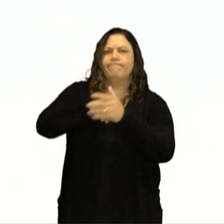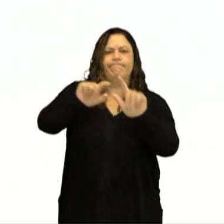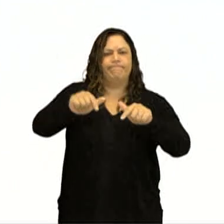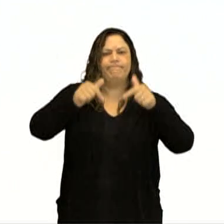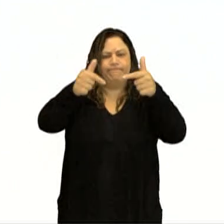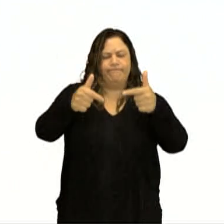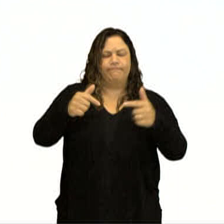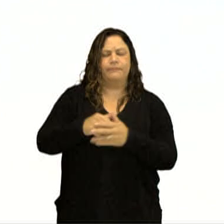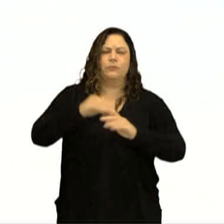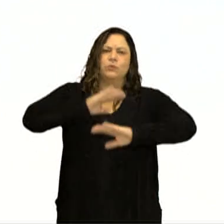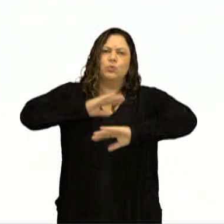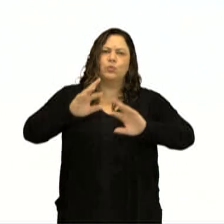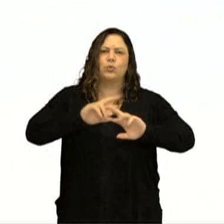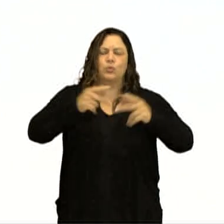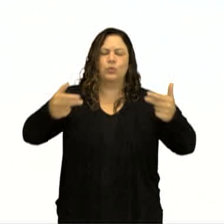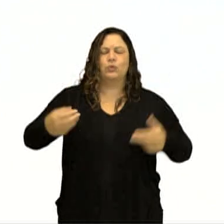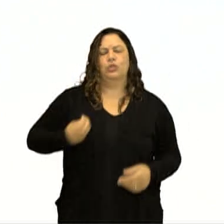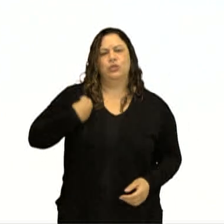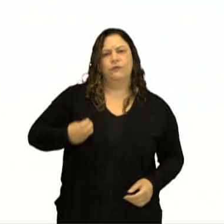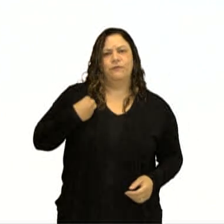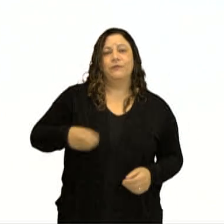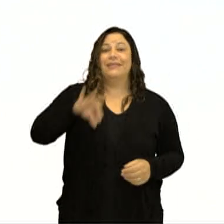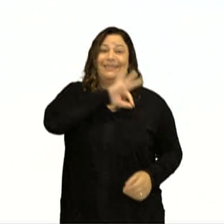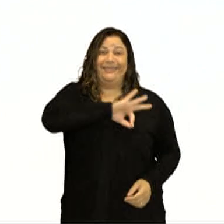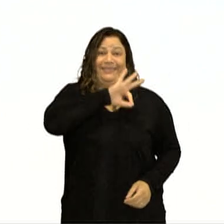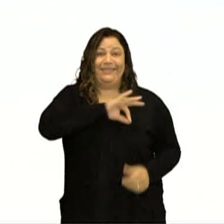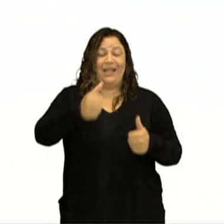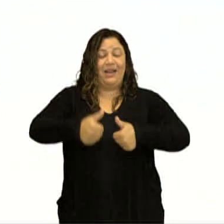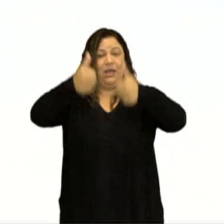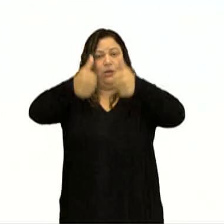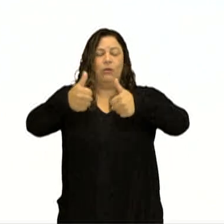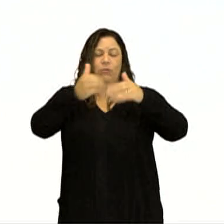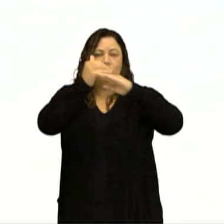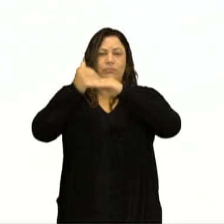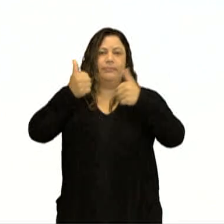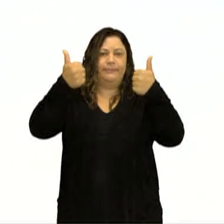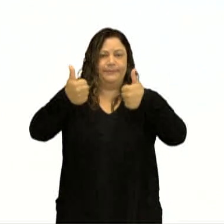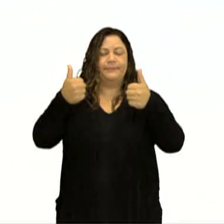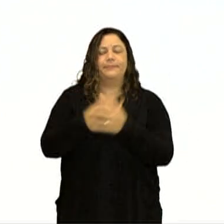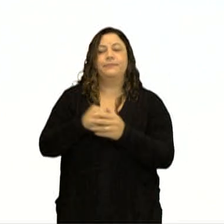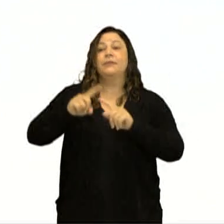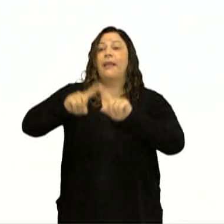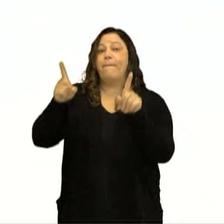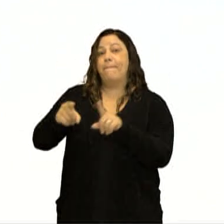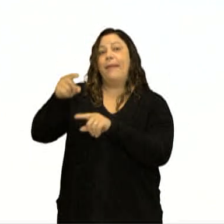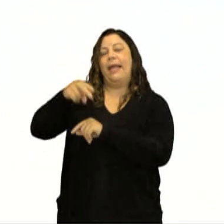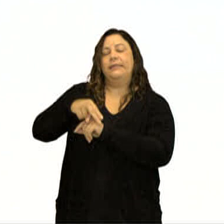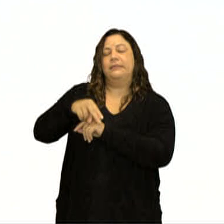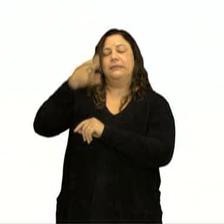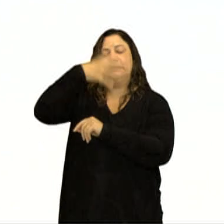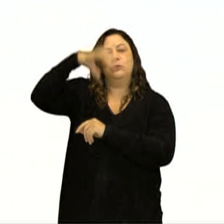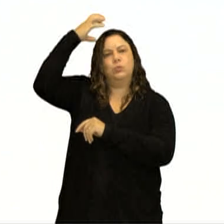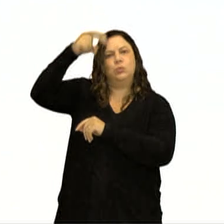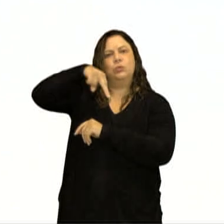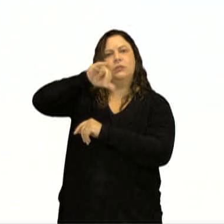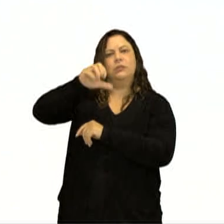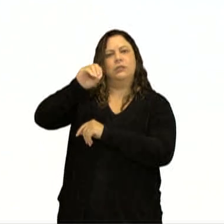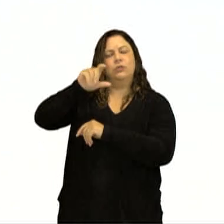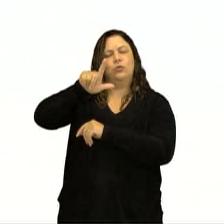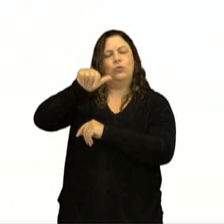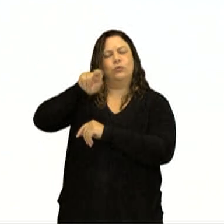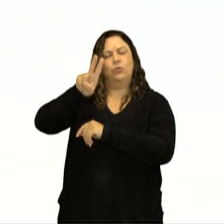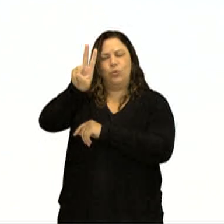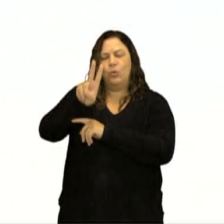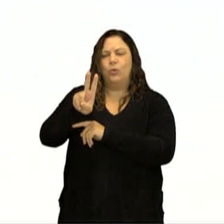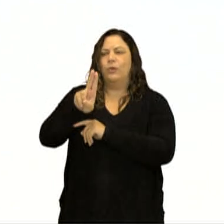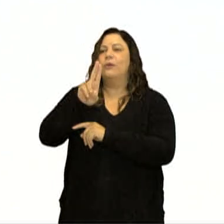e salários mais dignos. O que vai ocorrer é que Nicolau II, ele vai dar a ordem a seus policiais de fuzilamento